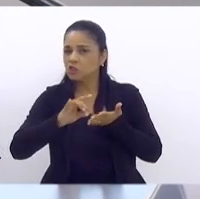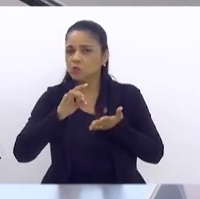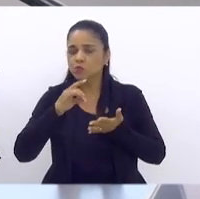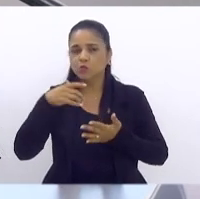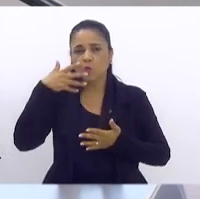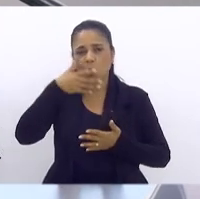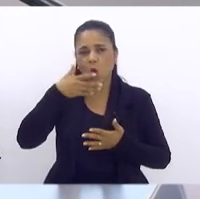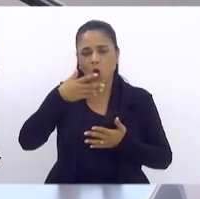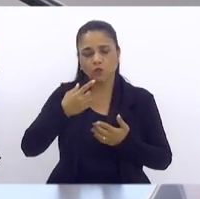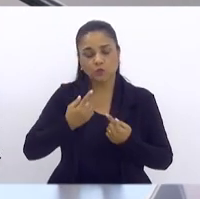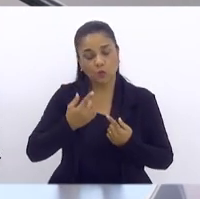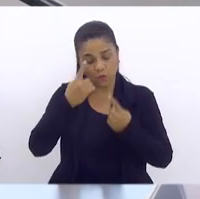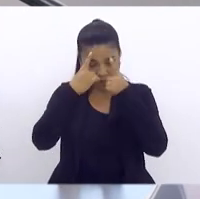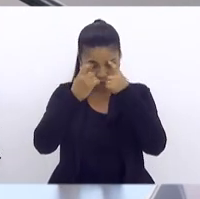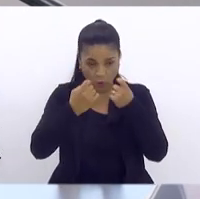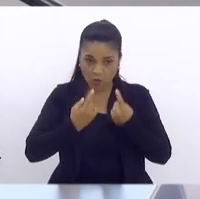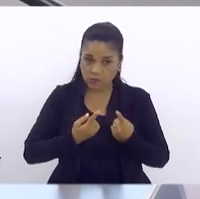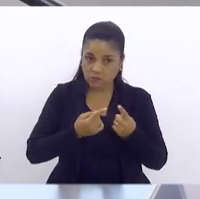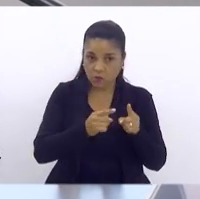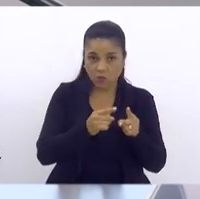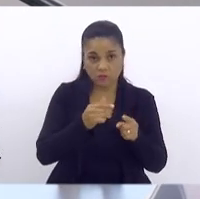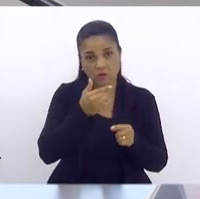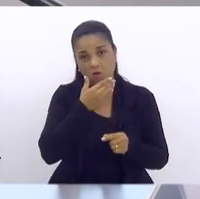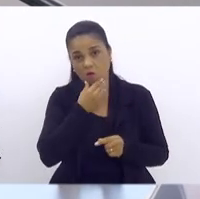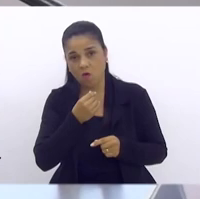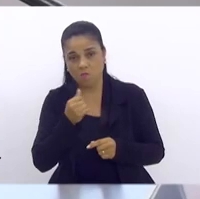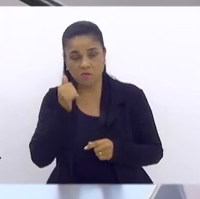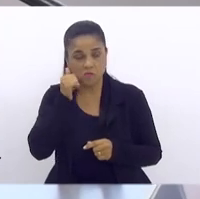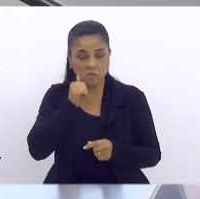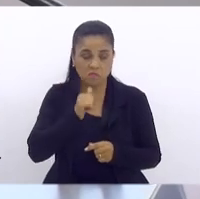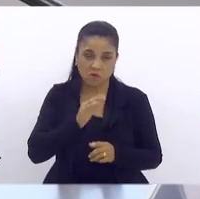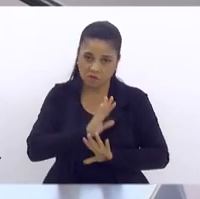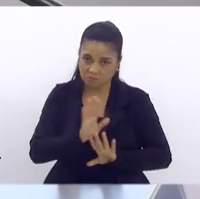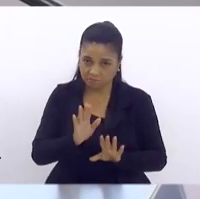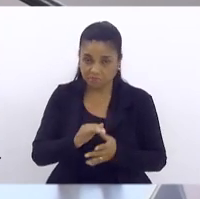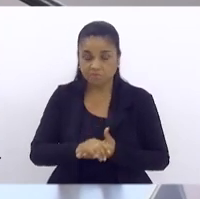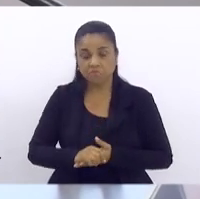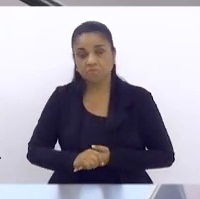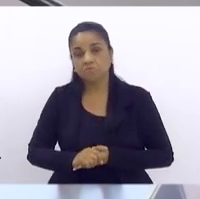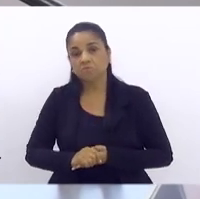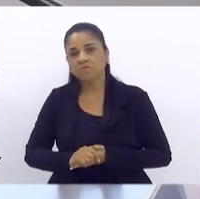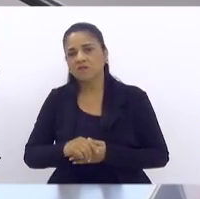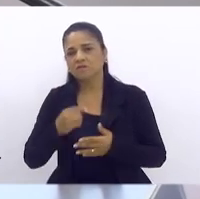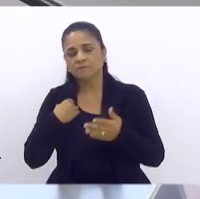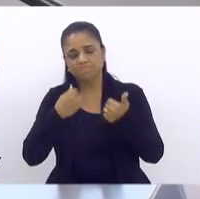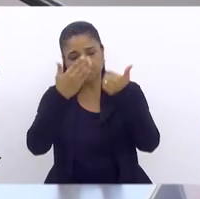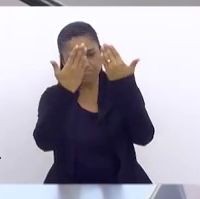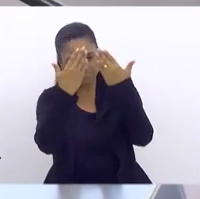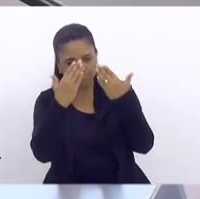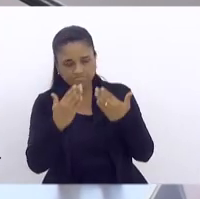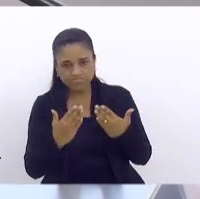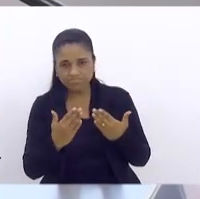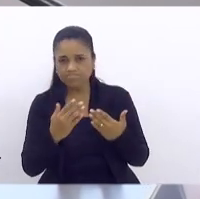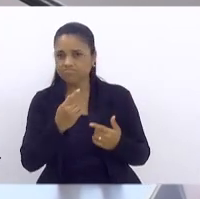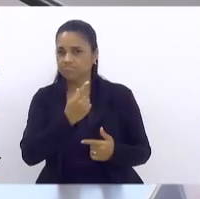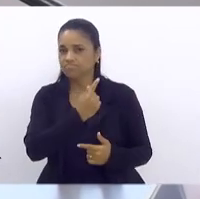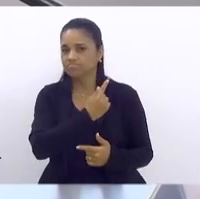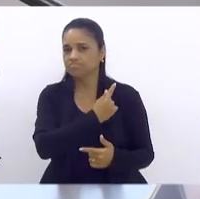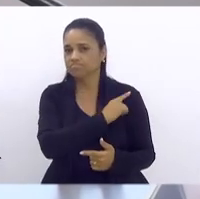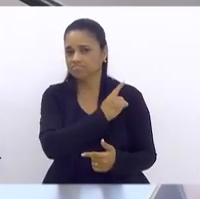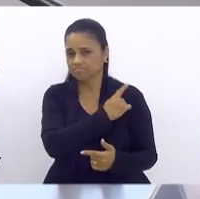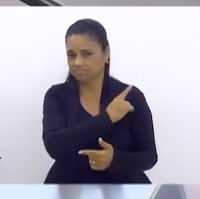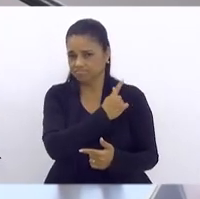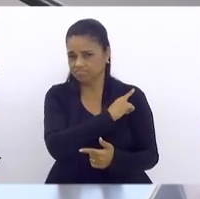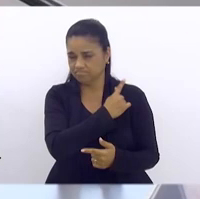homem, nem contra a mulher. Quando você analisa a gestão,